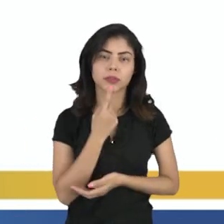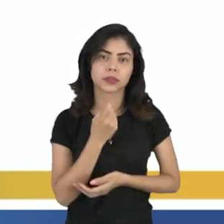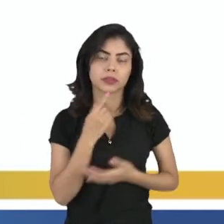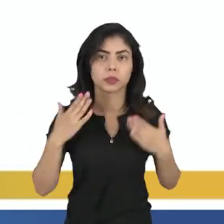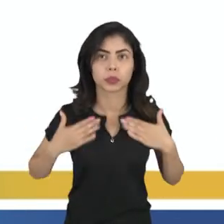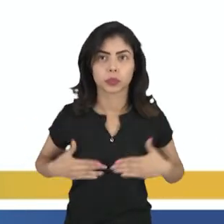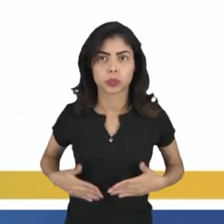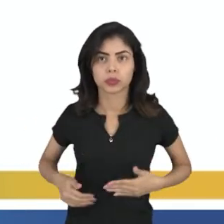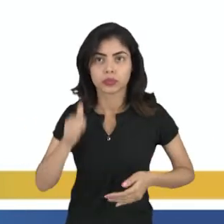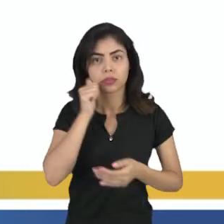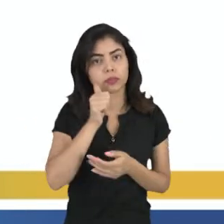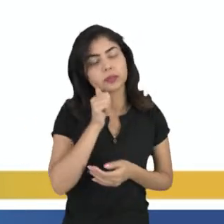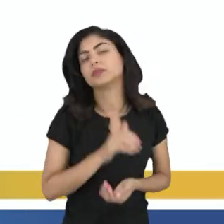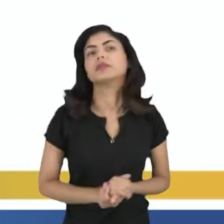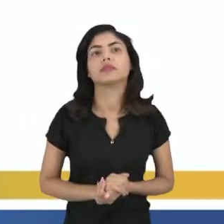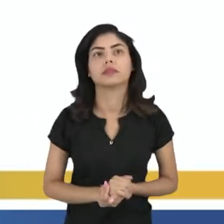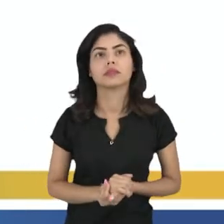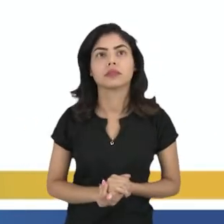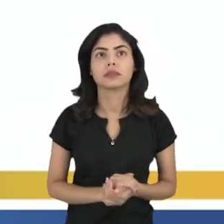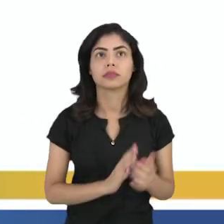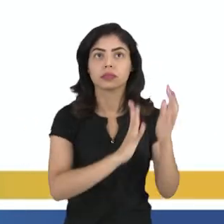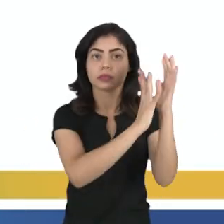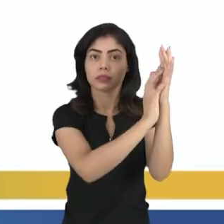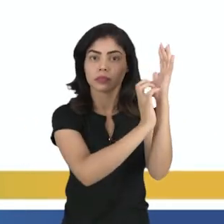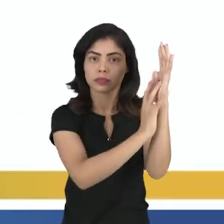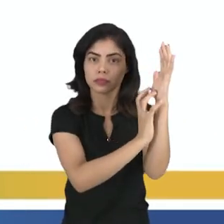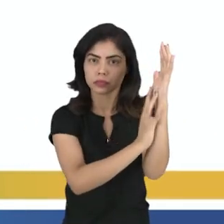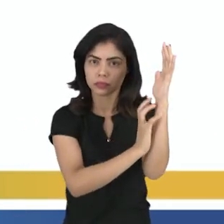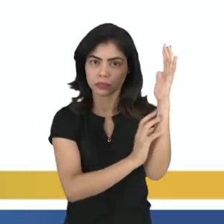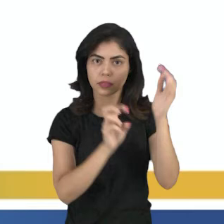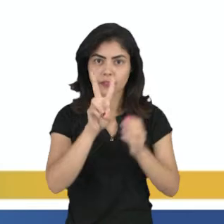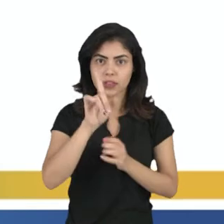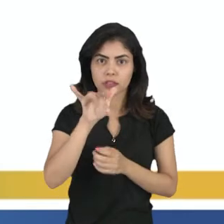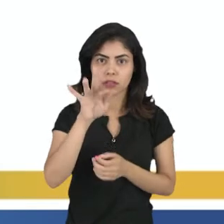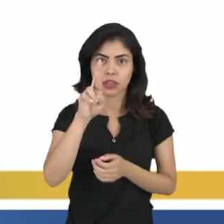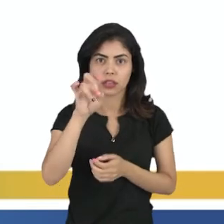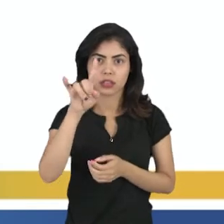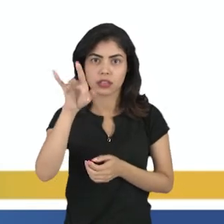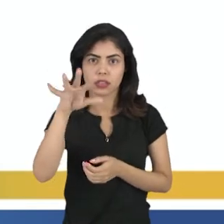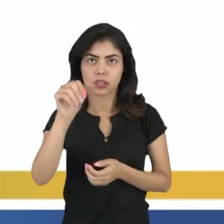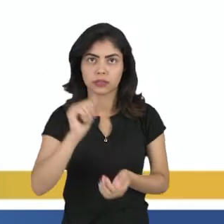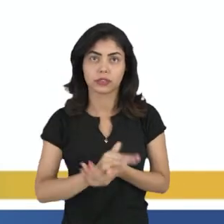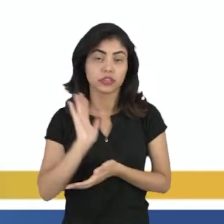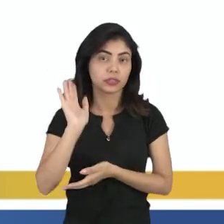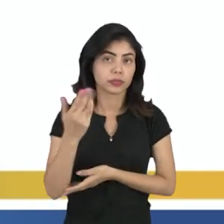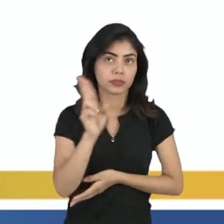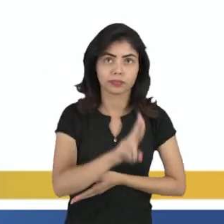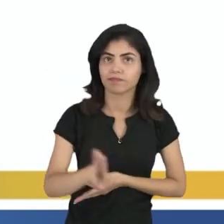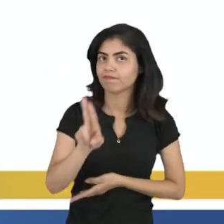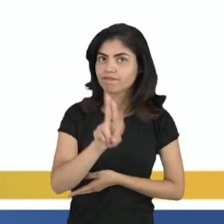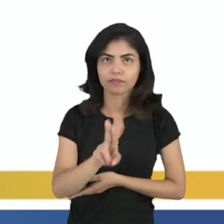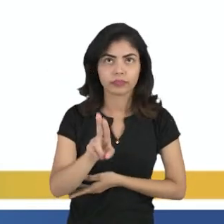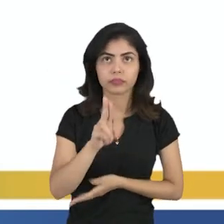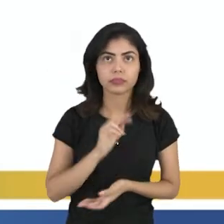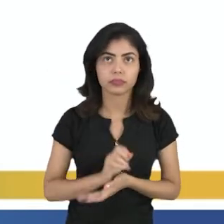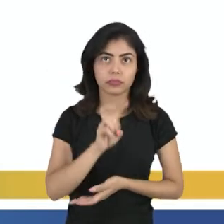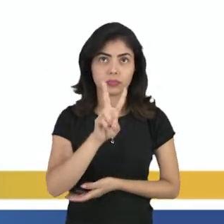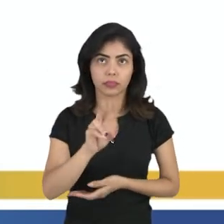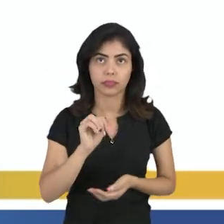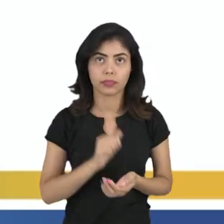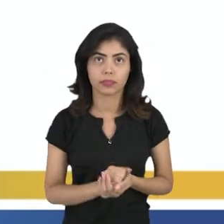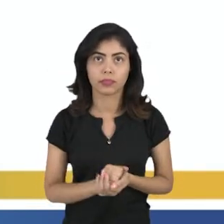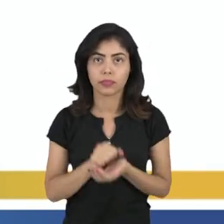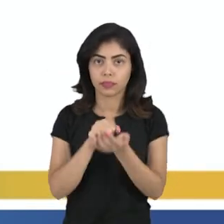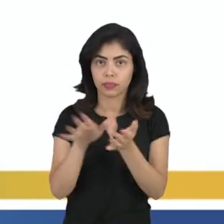da mulher. Por que isso acontece? Porque o endométrio ele é muito vascularizado. E aí, já que ele não foi utilizado, ele vai